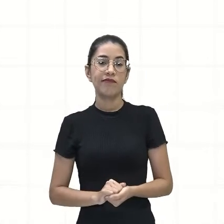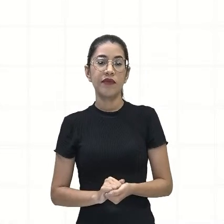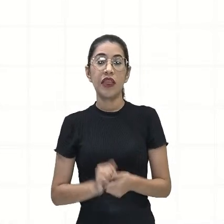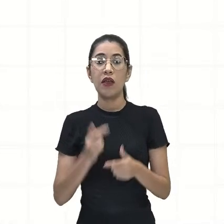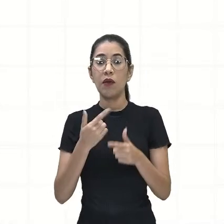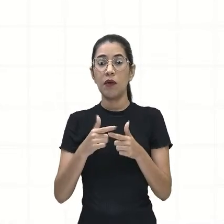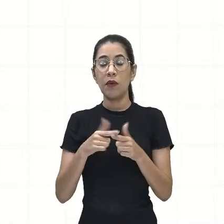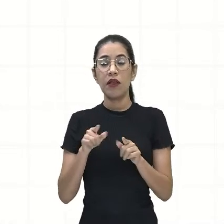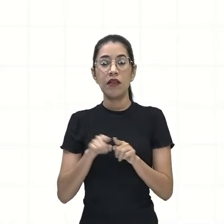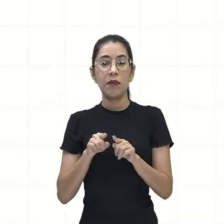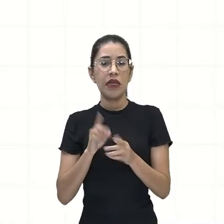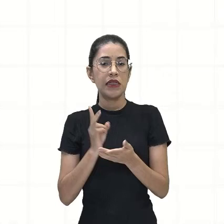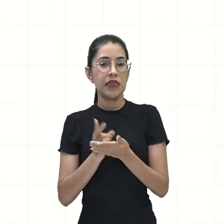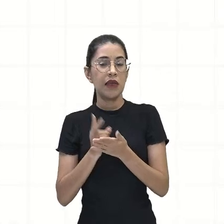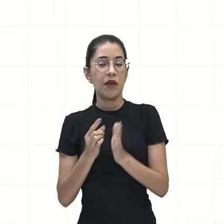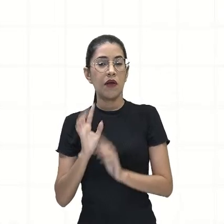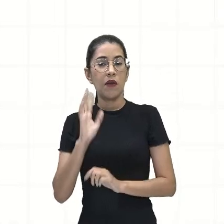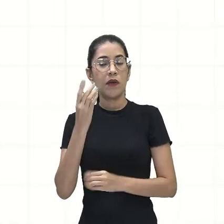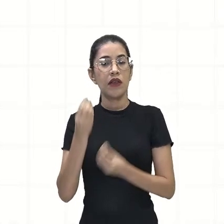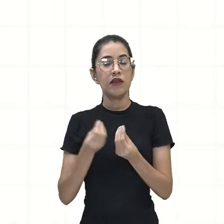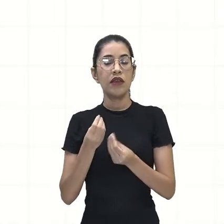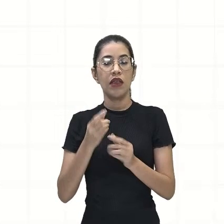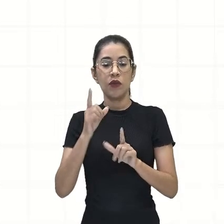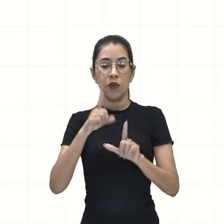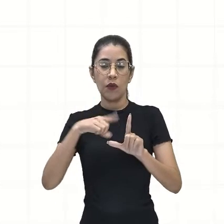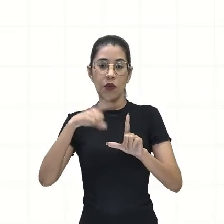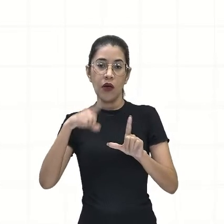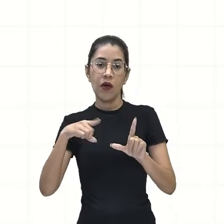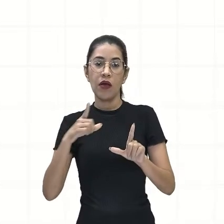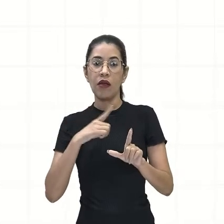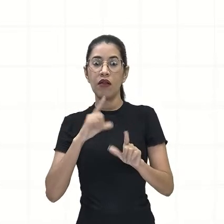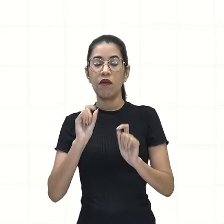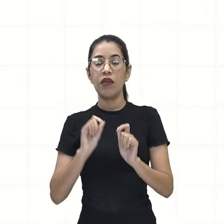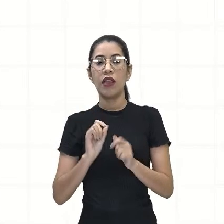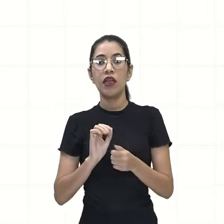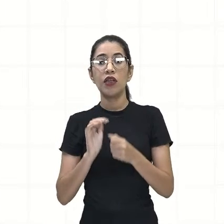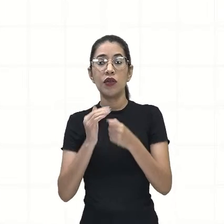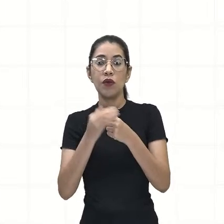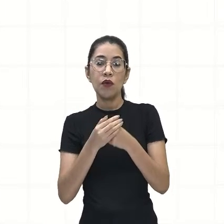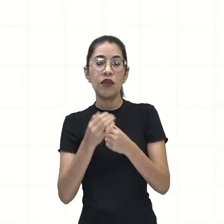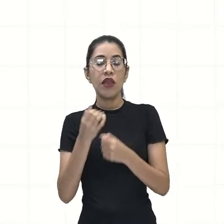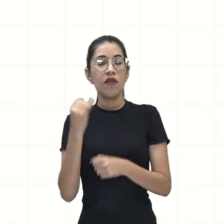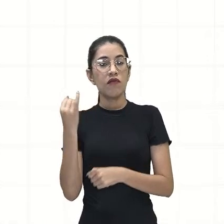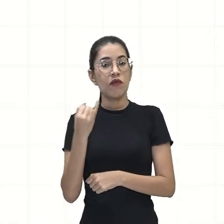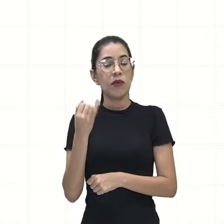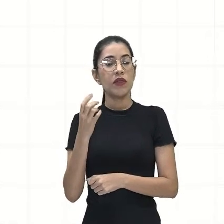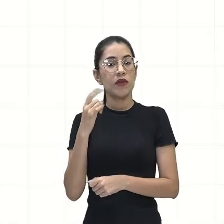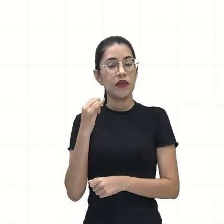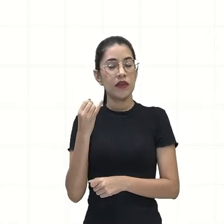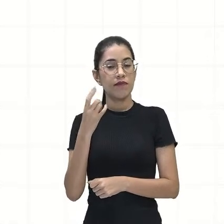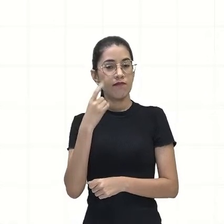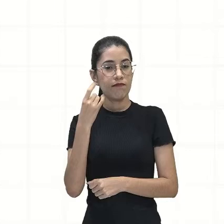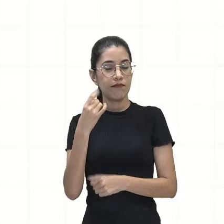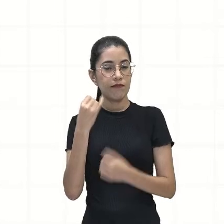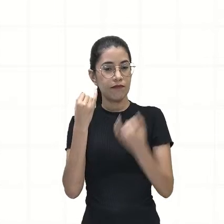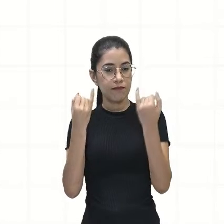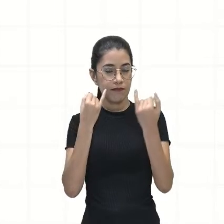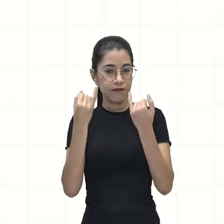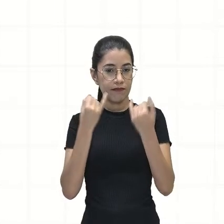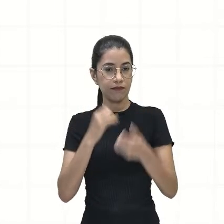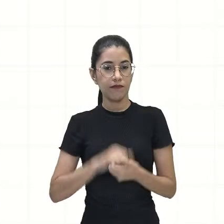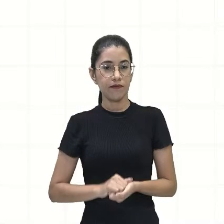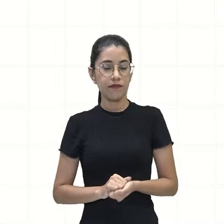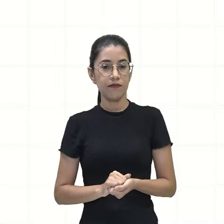problema comum na apresentação de gráficos é a omissão de informações cruciais. Nesse caso,